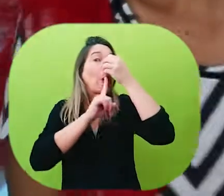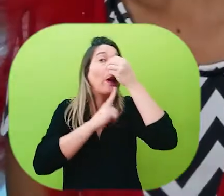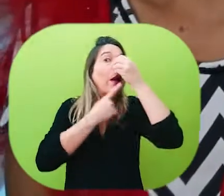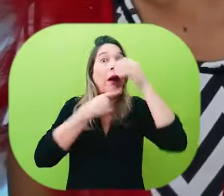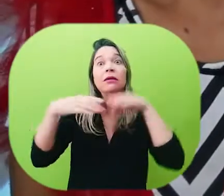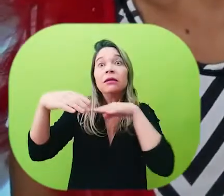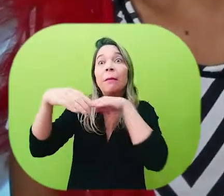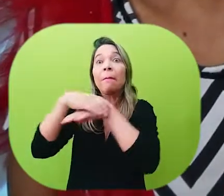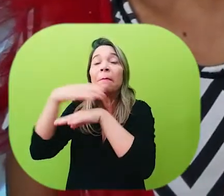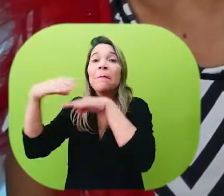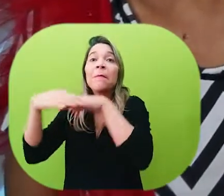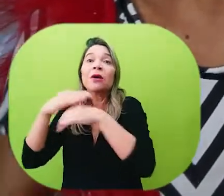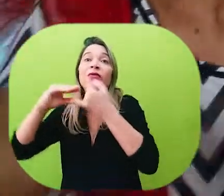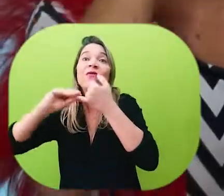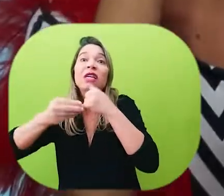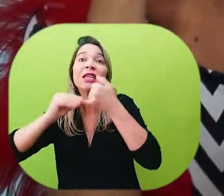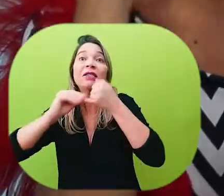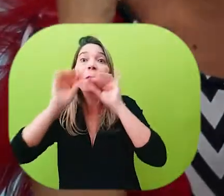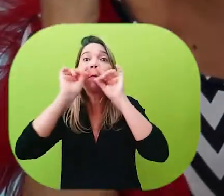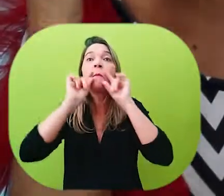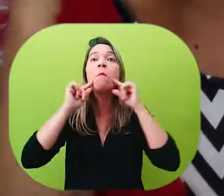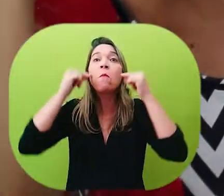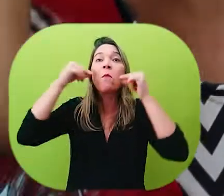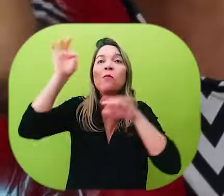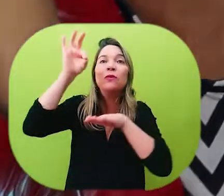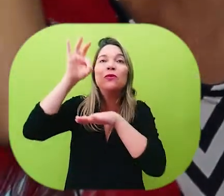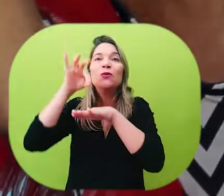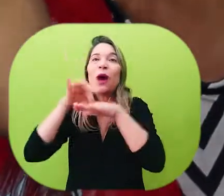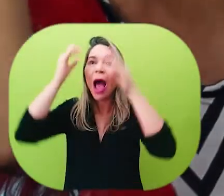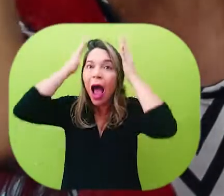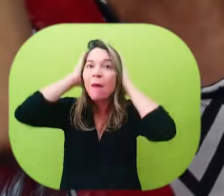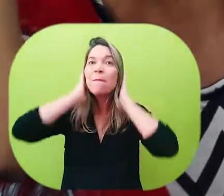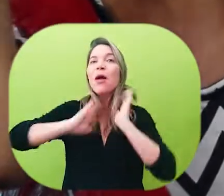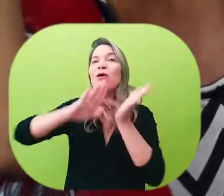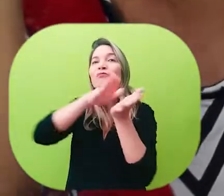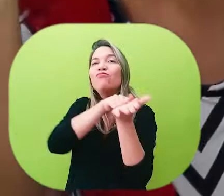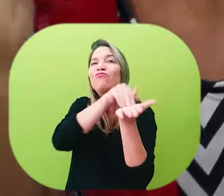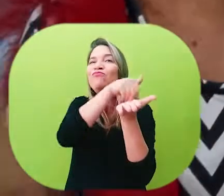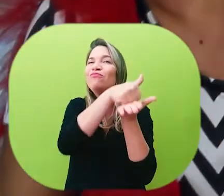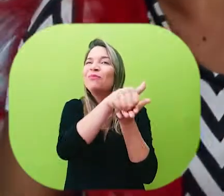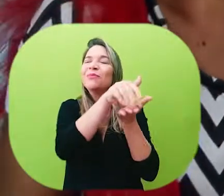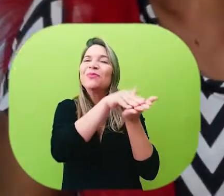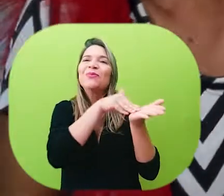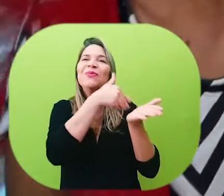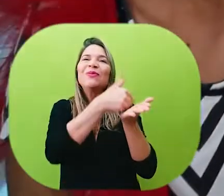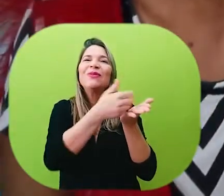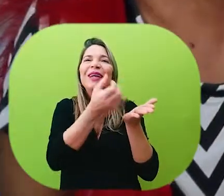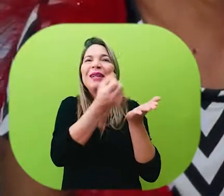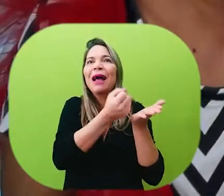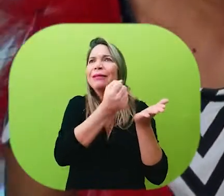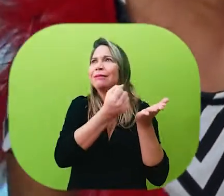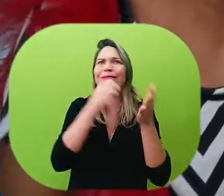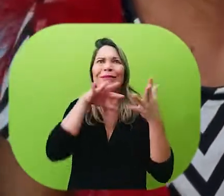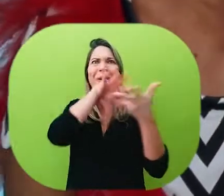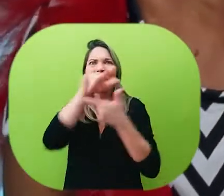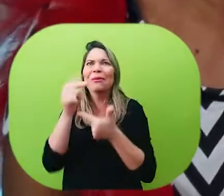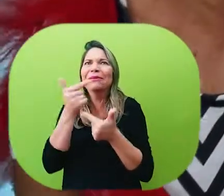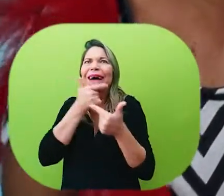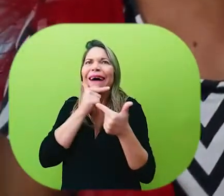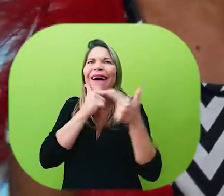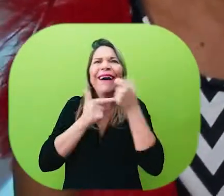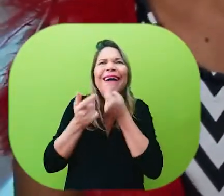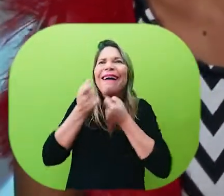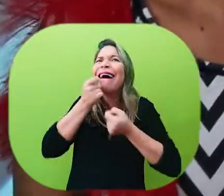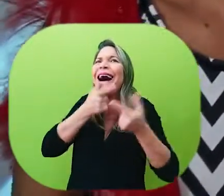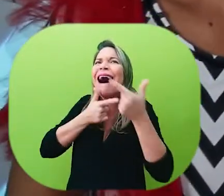pirulito, sapato de feijão, bigode de mosquito, cabelo de requeijão. Este mundo é engraçado, é só olhar com